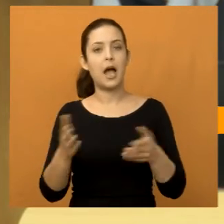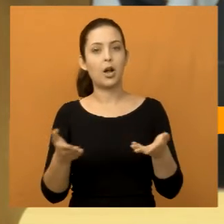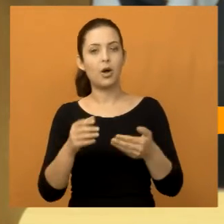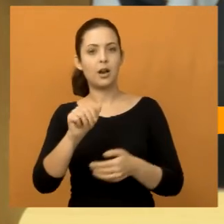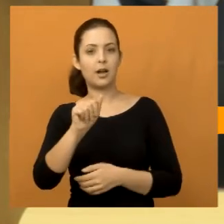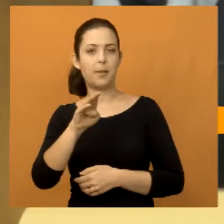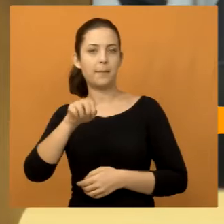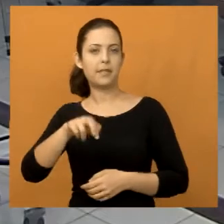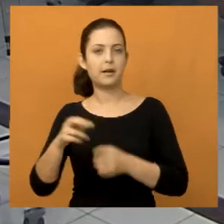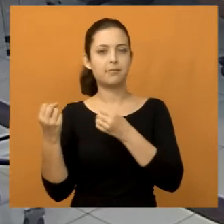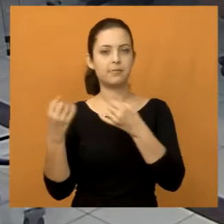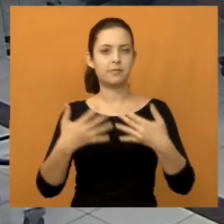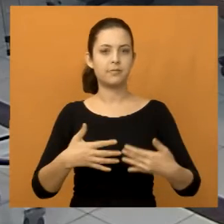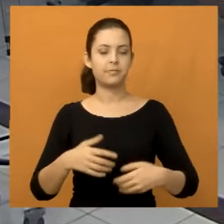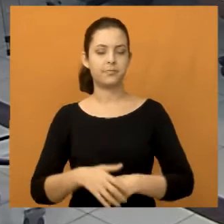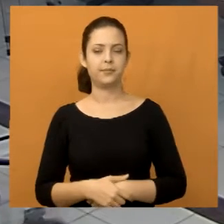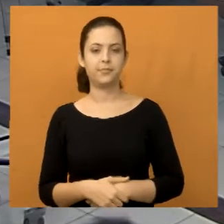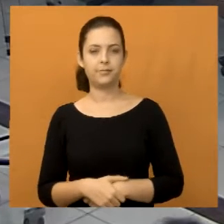de Madureira.